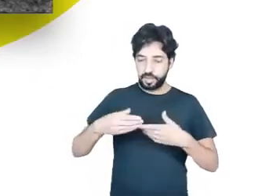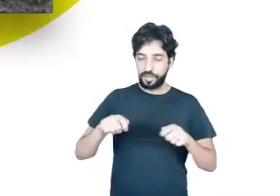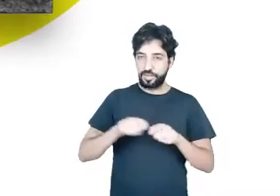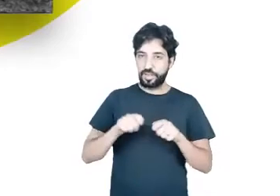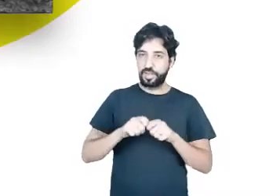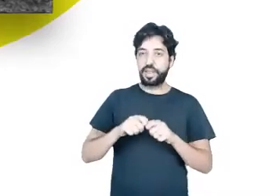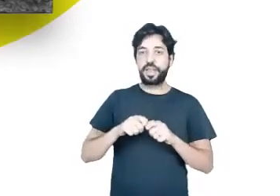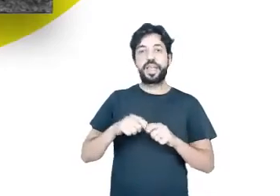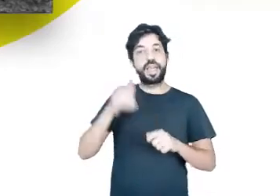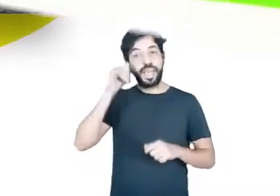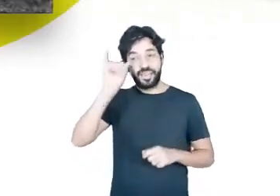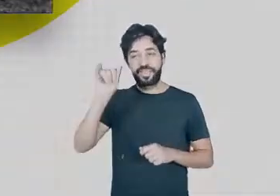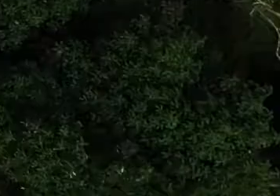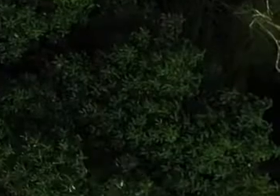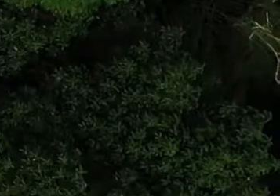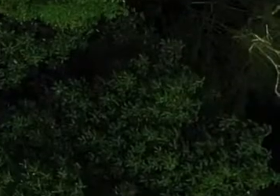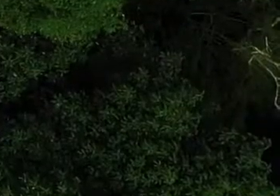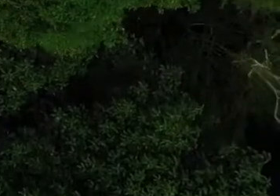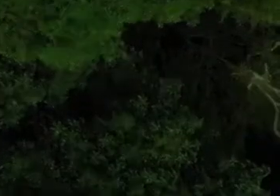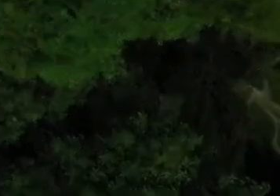gases causadores de efeito estufa.